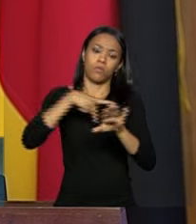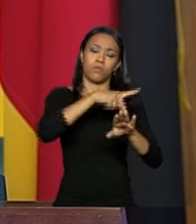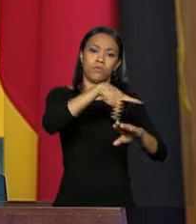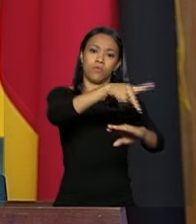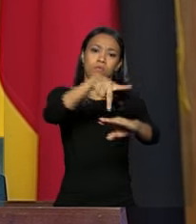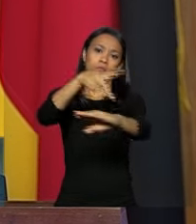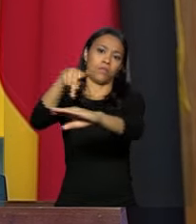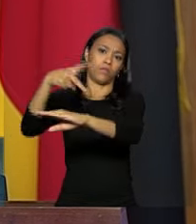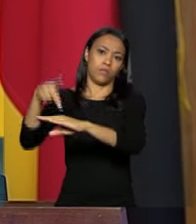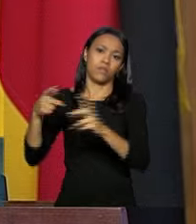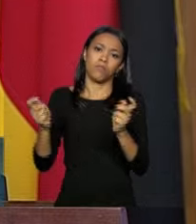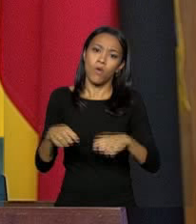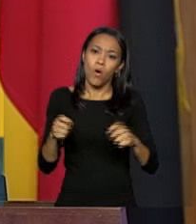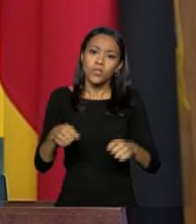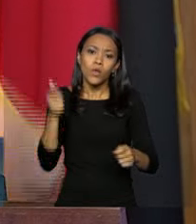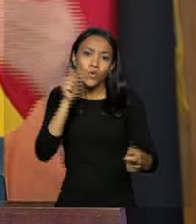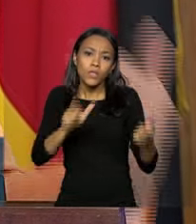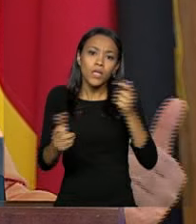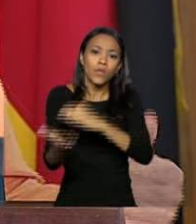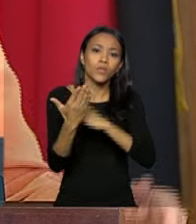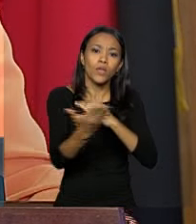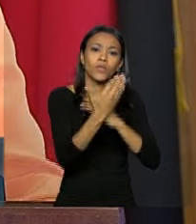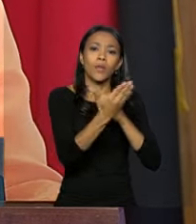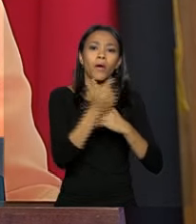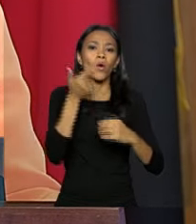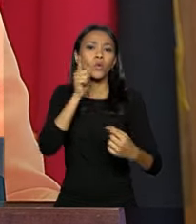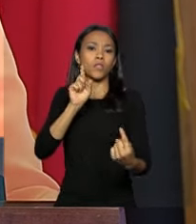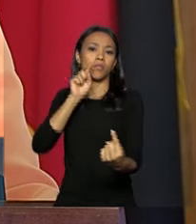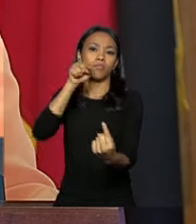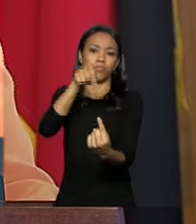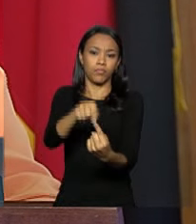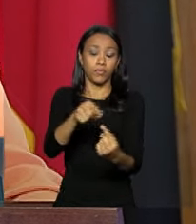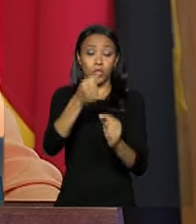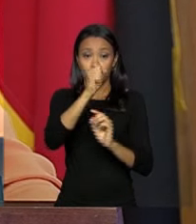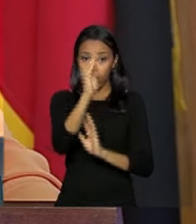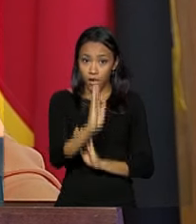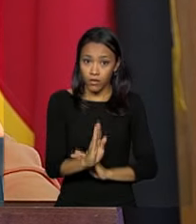tal que seja alcançado, e o Brasil deu um enorme passo para